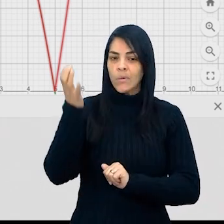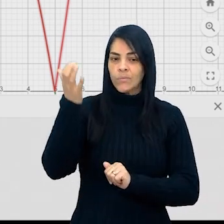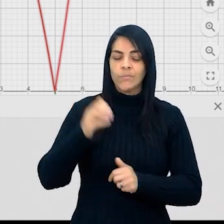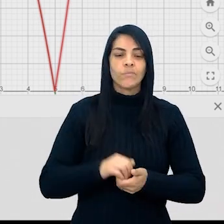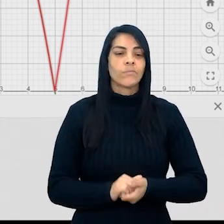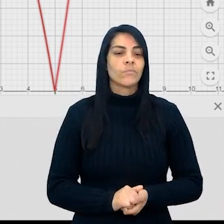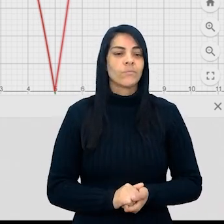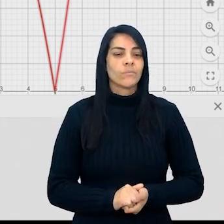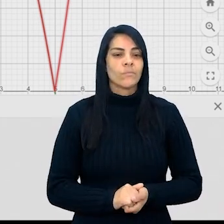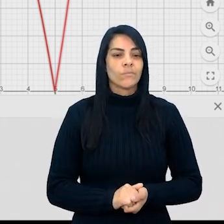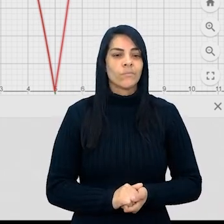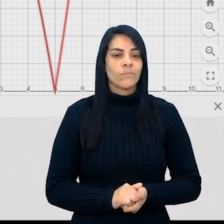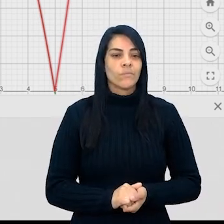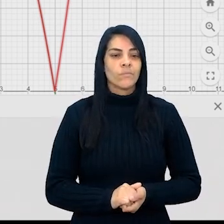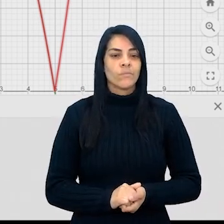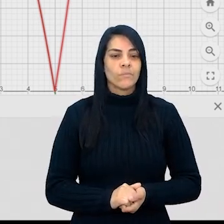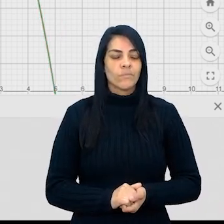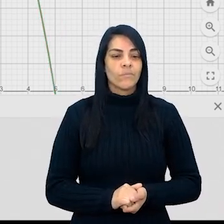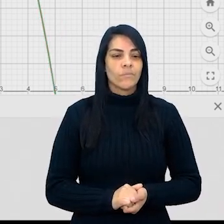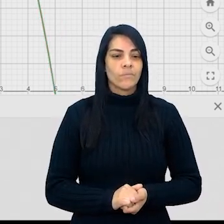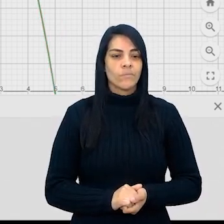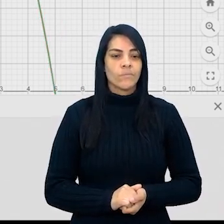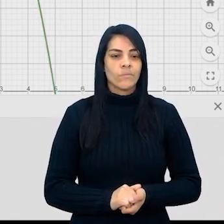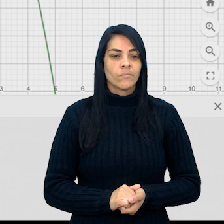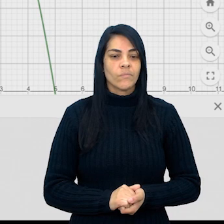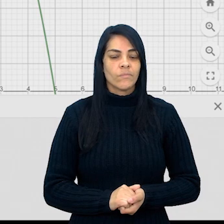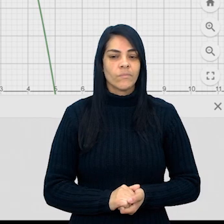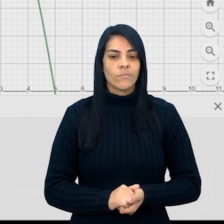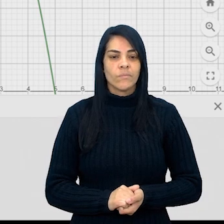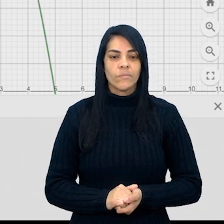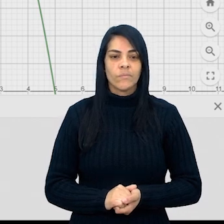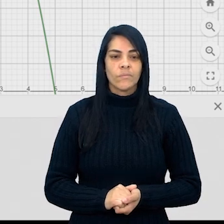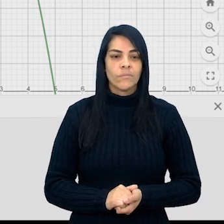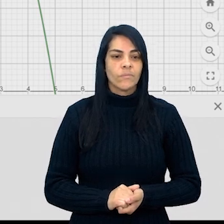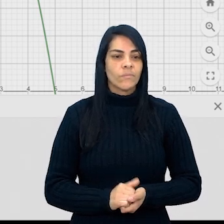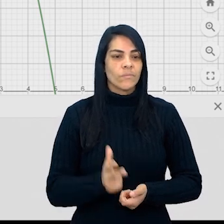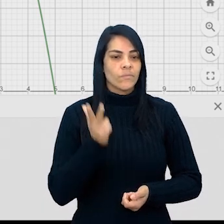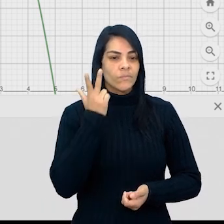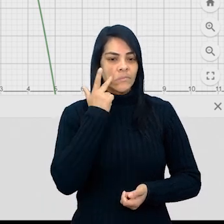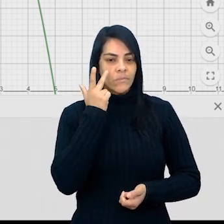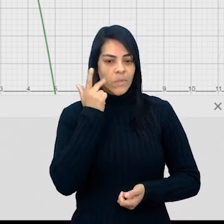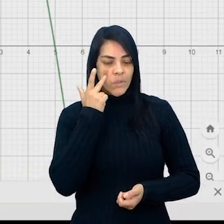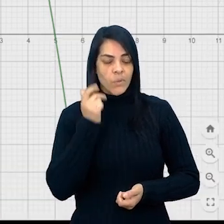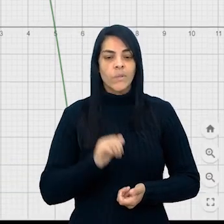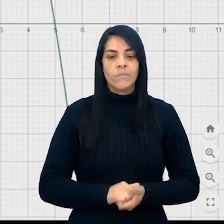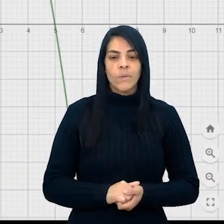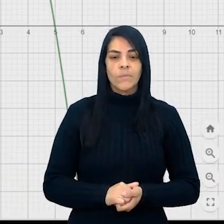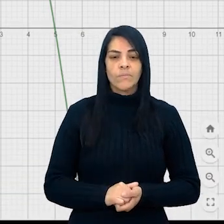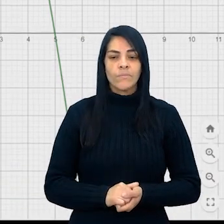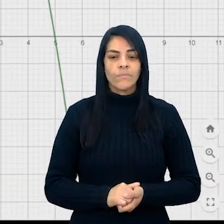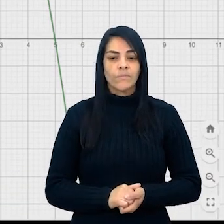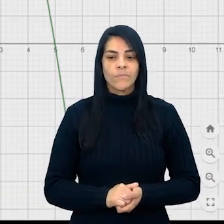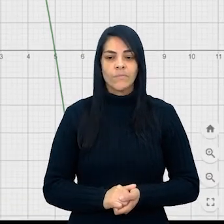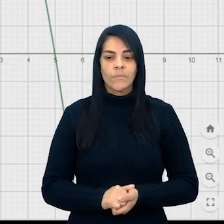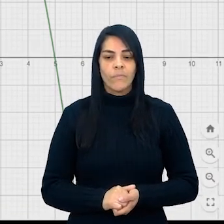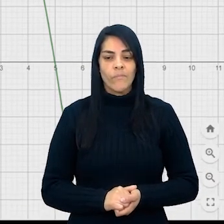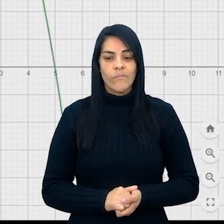que era, primeiro voltando aqui, né? Só a normal. Deixa eu puxar um pouco aqui